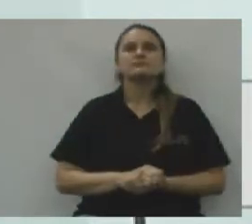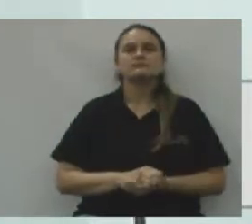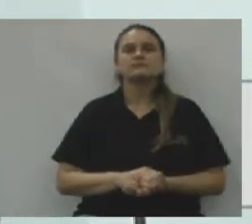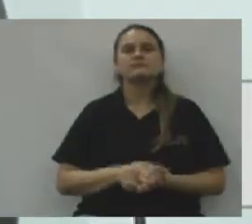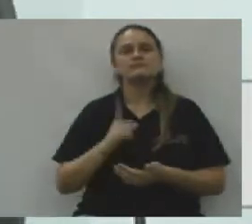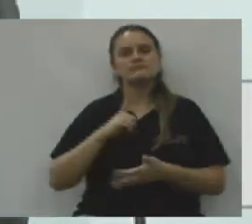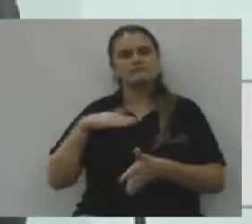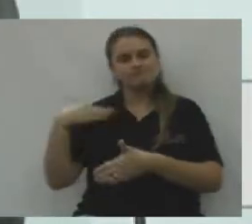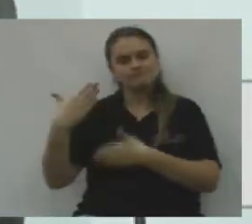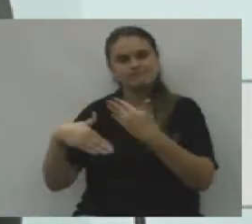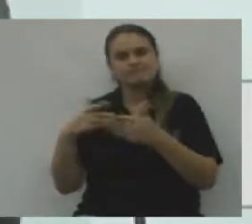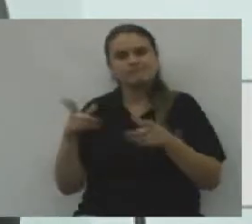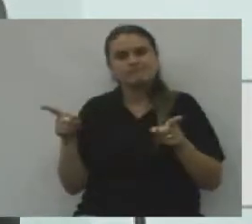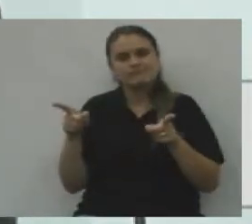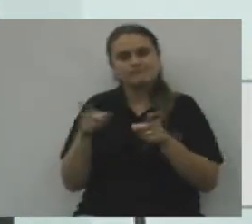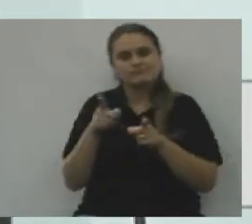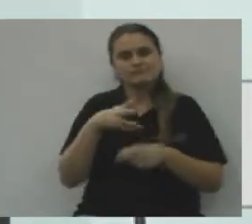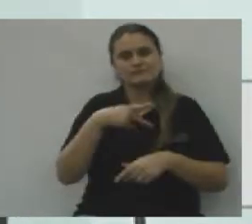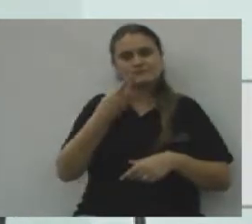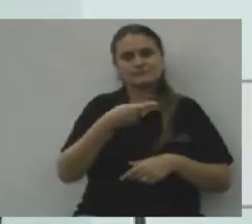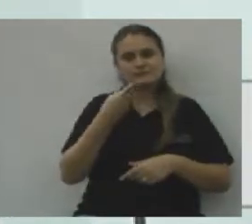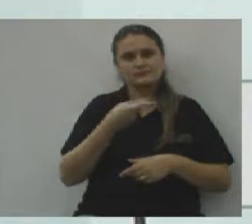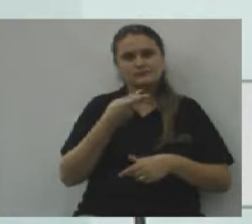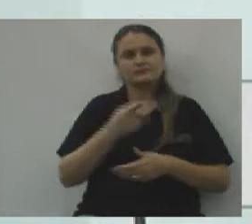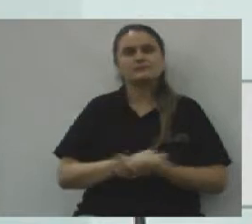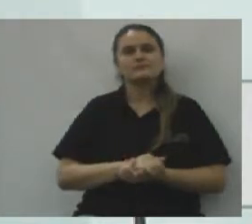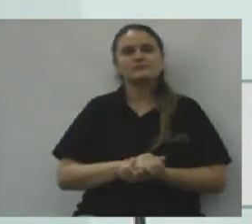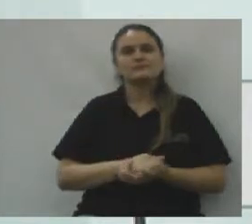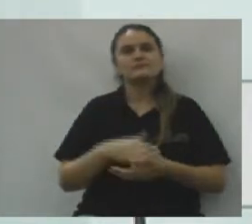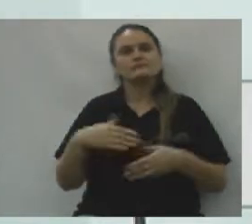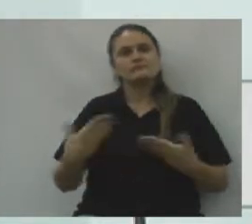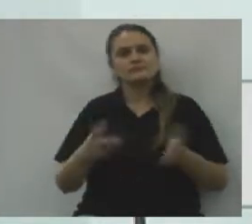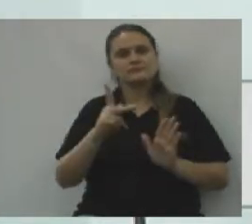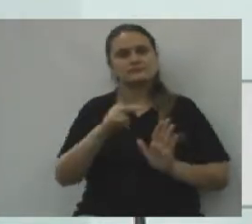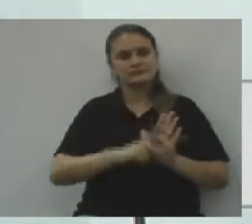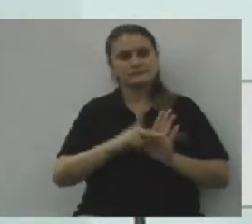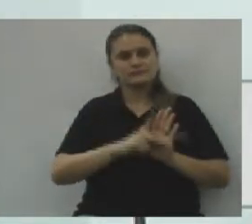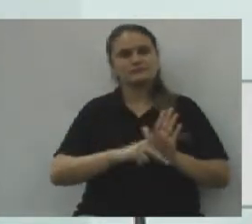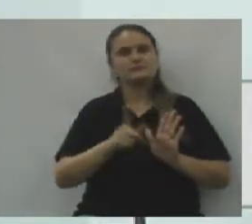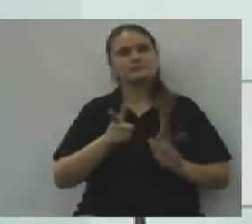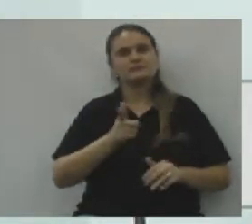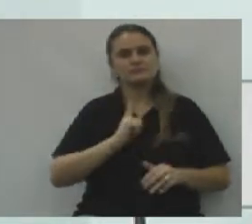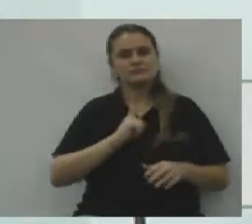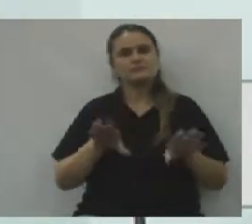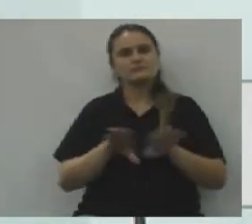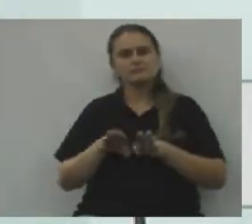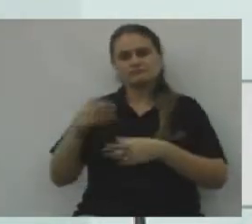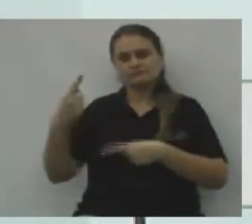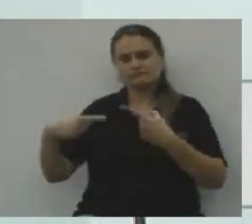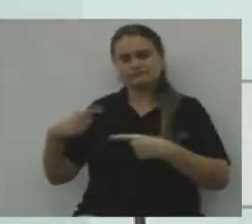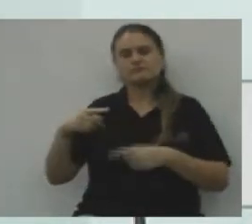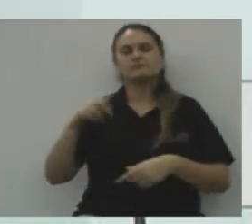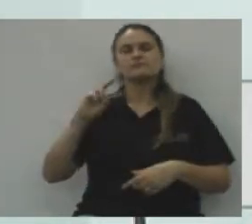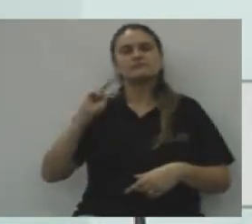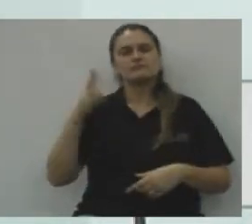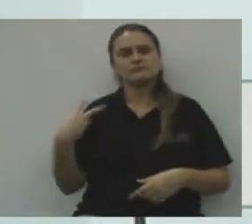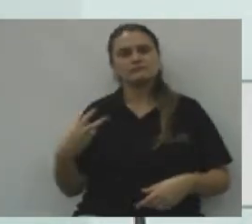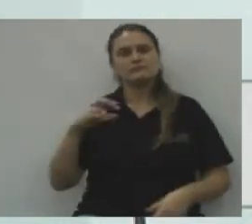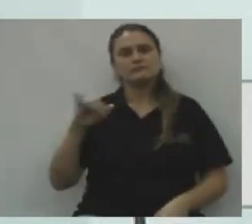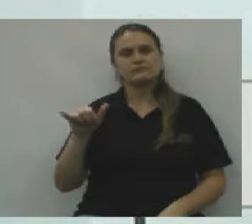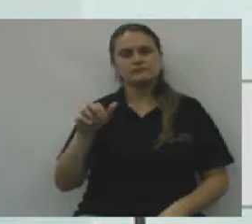Já caminhando aqui para o final da minha explanação, esse projeto ele traz, entre outras questões, e o professor Jair Brunhago destacou isso de